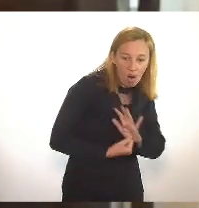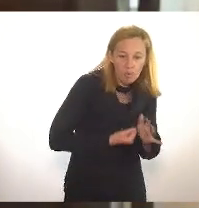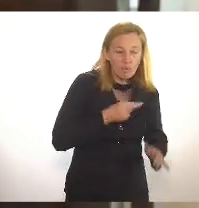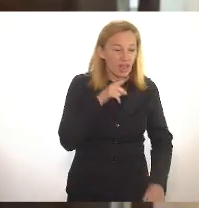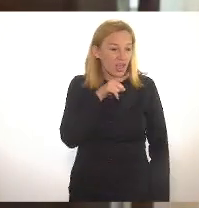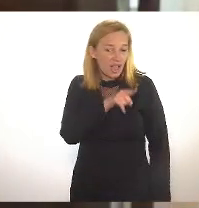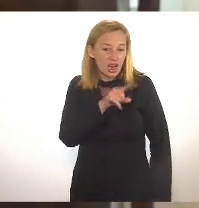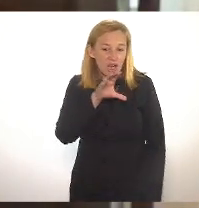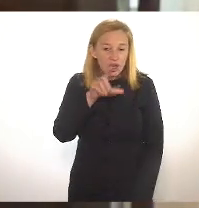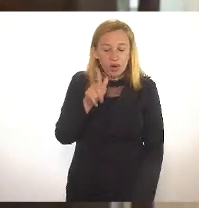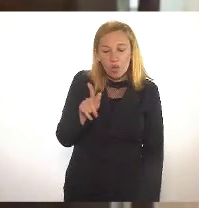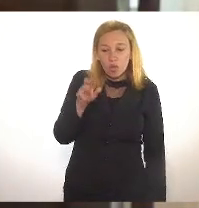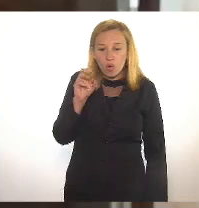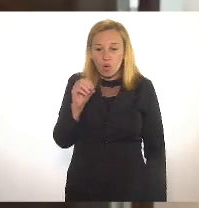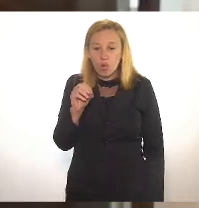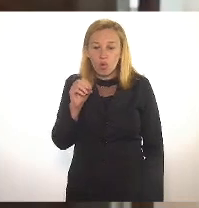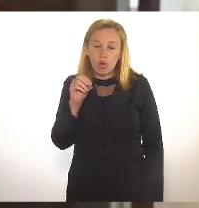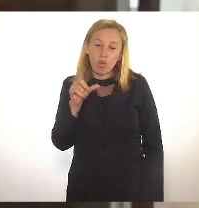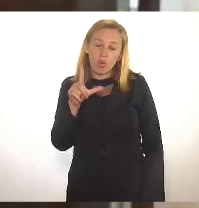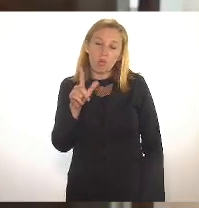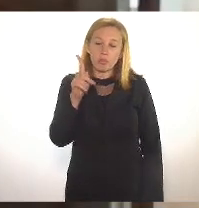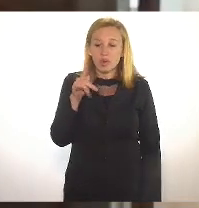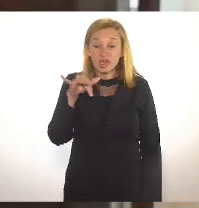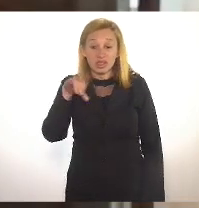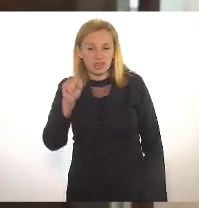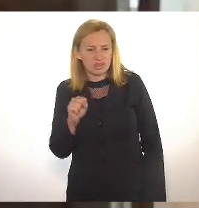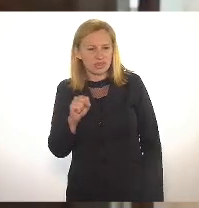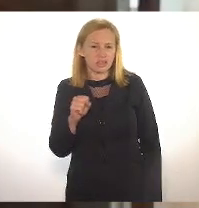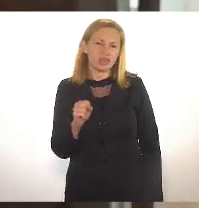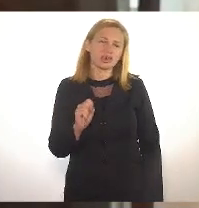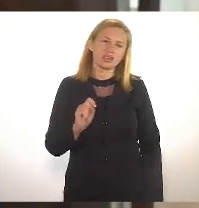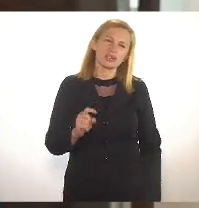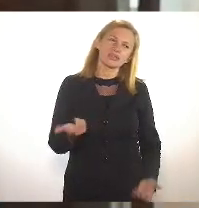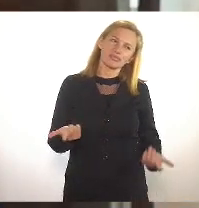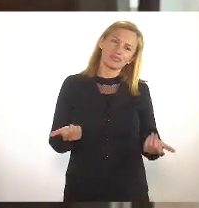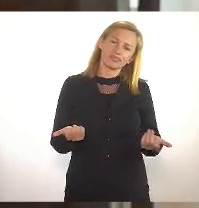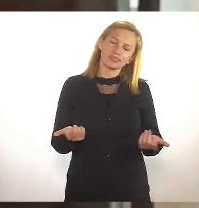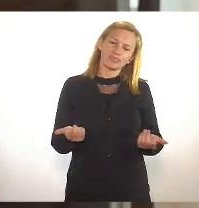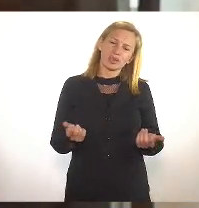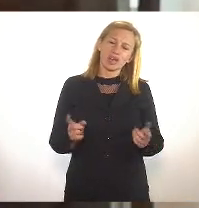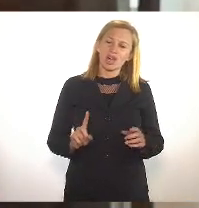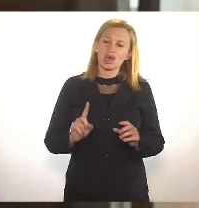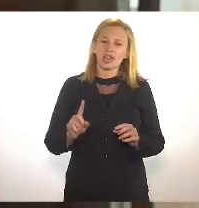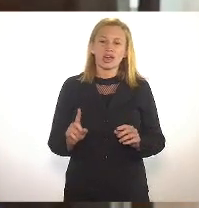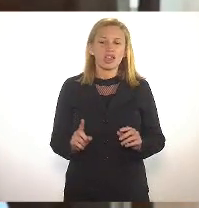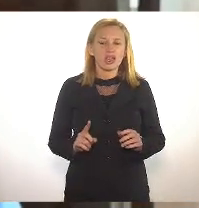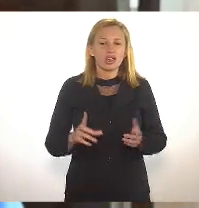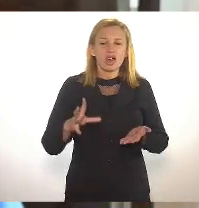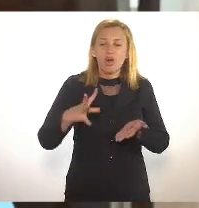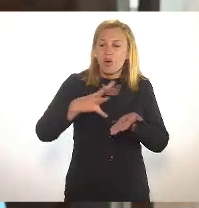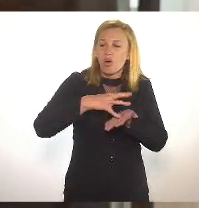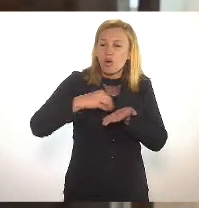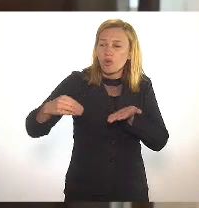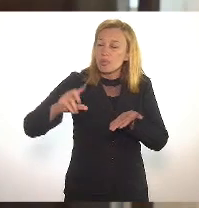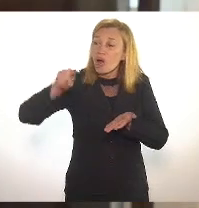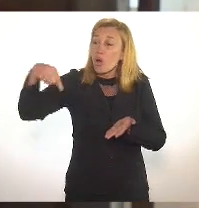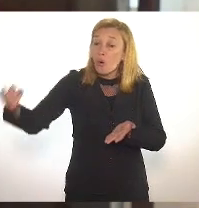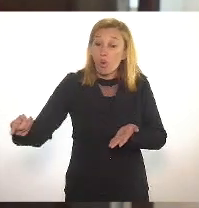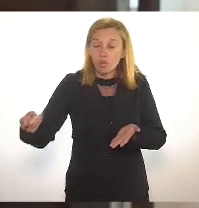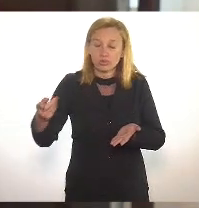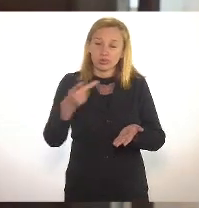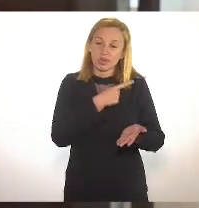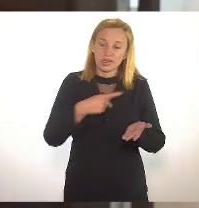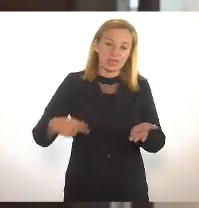um grande entusiasmo para outros presidentes autoritários também tomarem